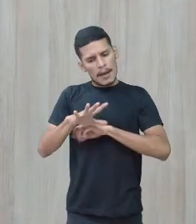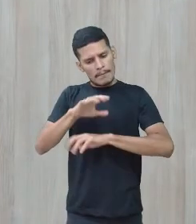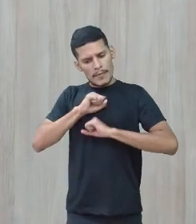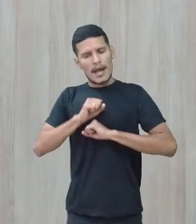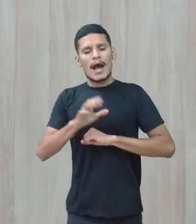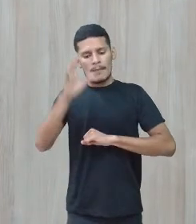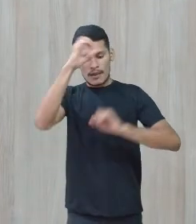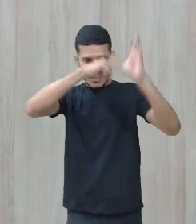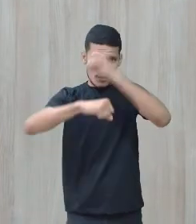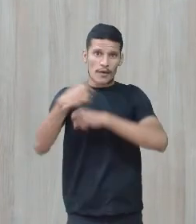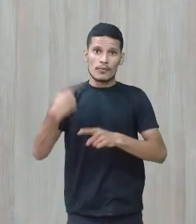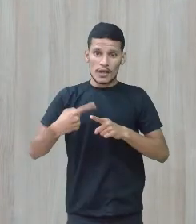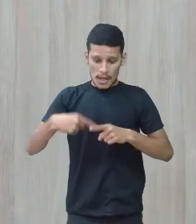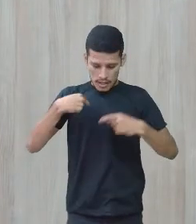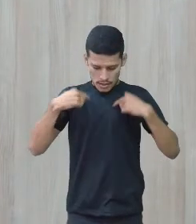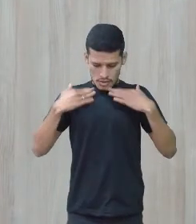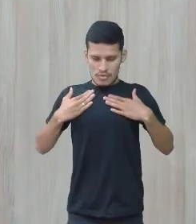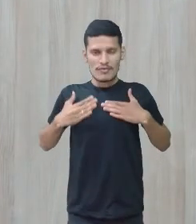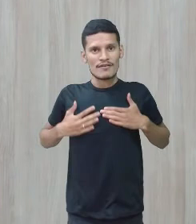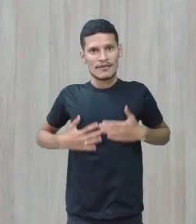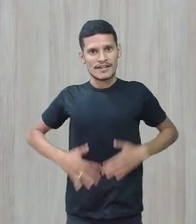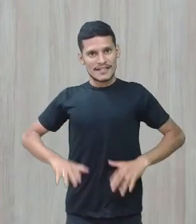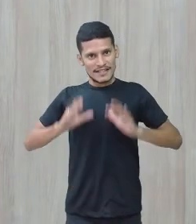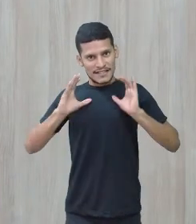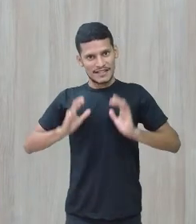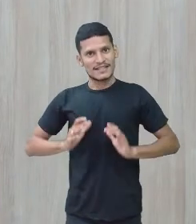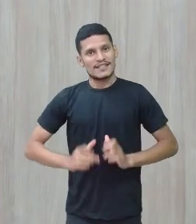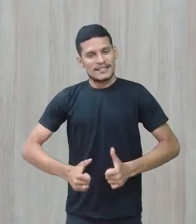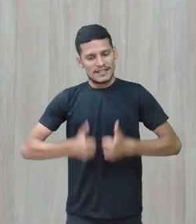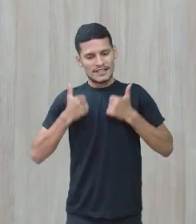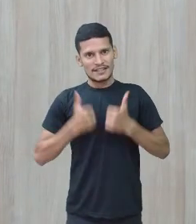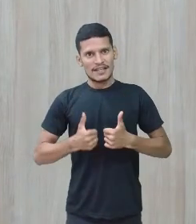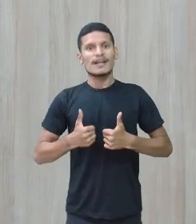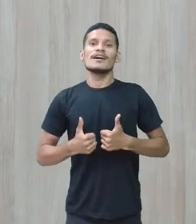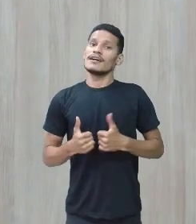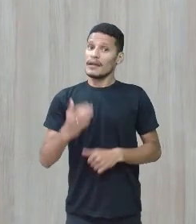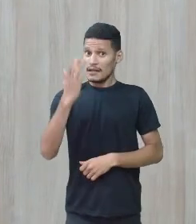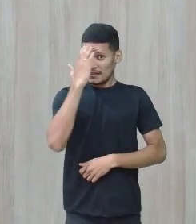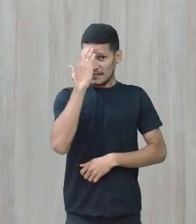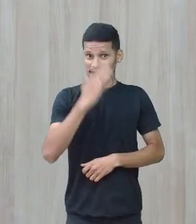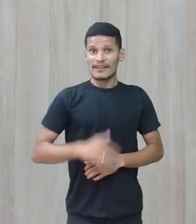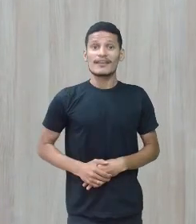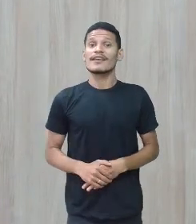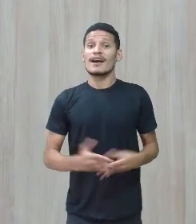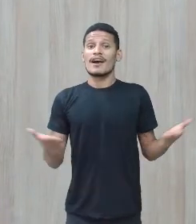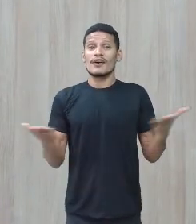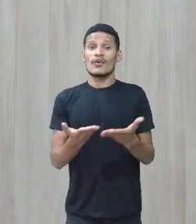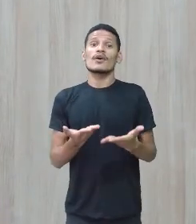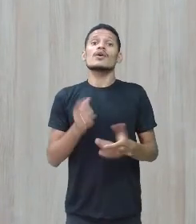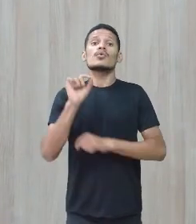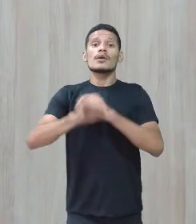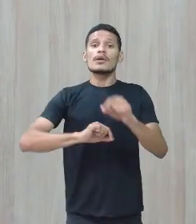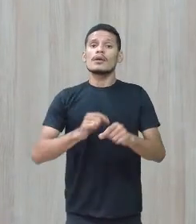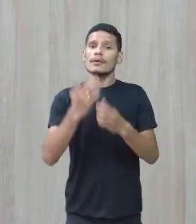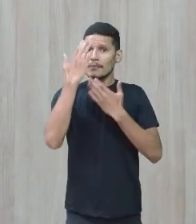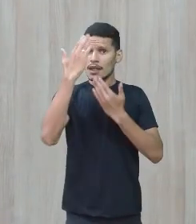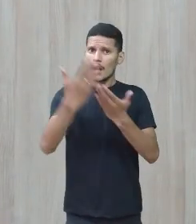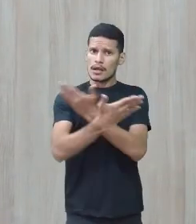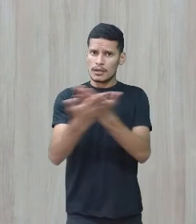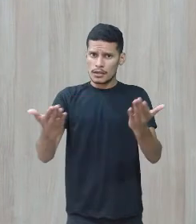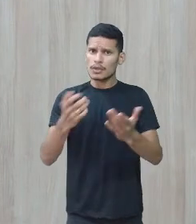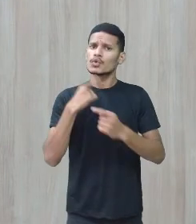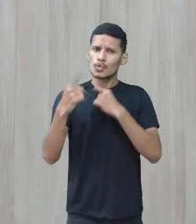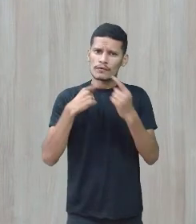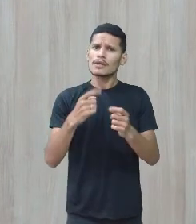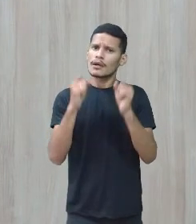o corpinho sarado, né? Ele não é o rostinho lindo, ele é o corpinho sarado. Então é isso, minha gente. Muito obrigado. Qualquer dúvida, joga